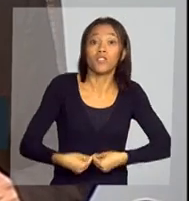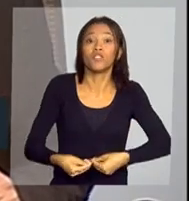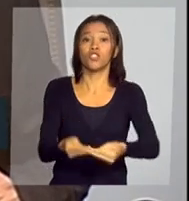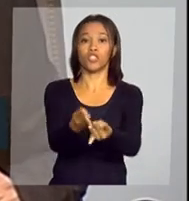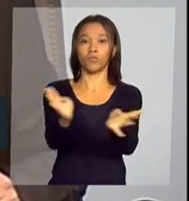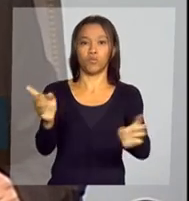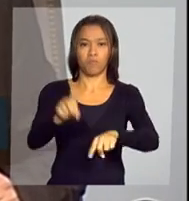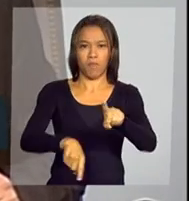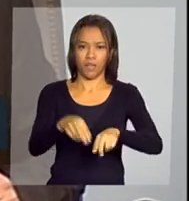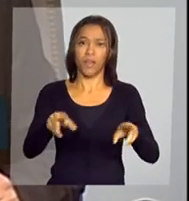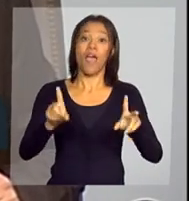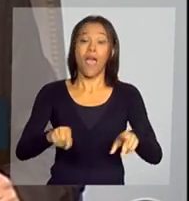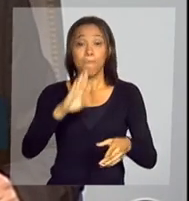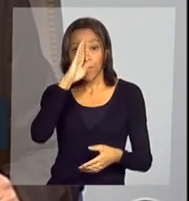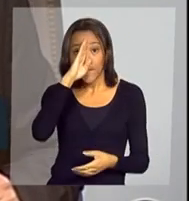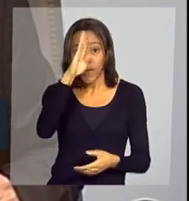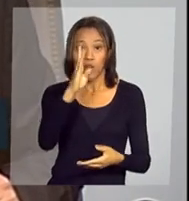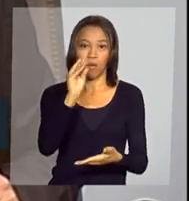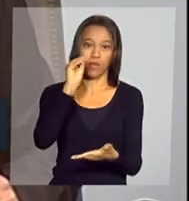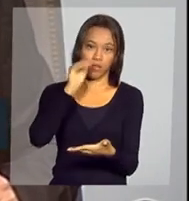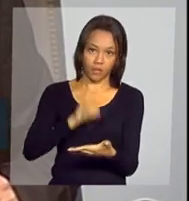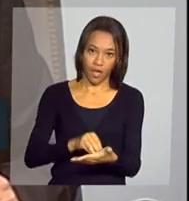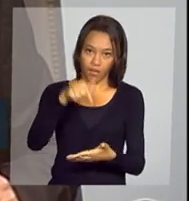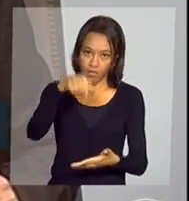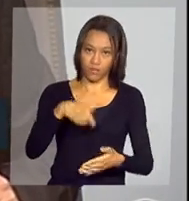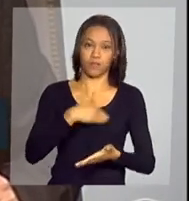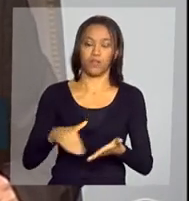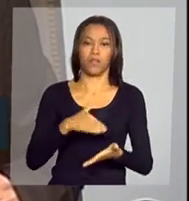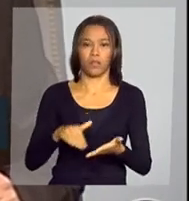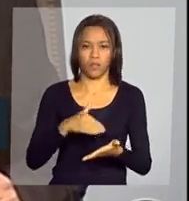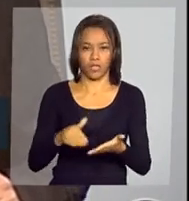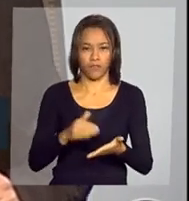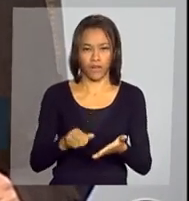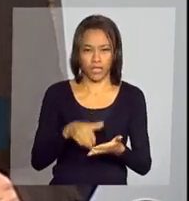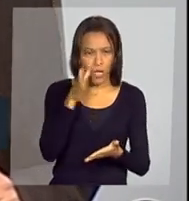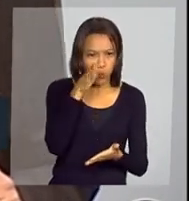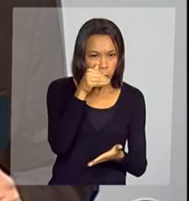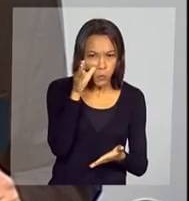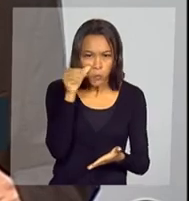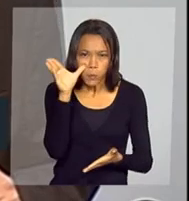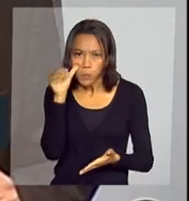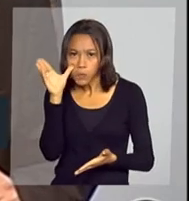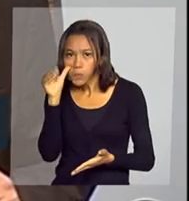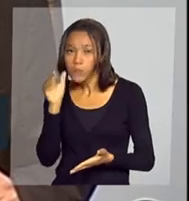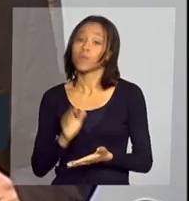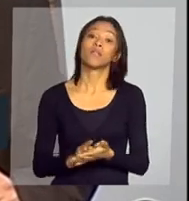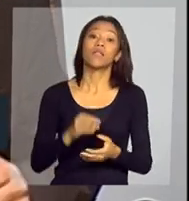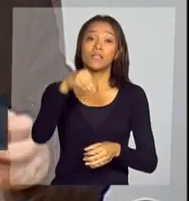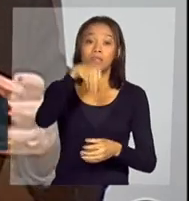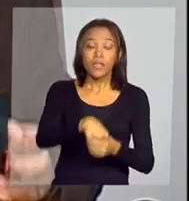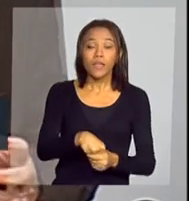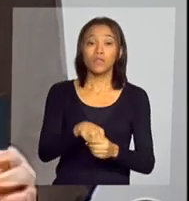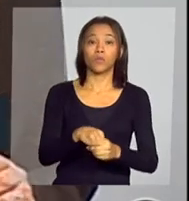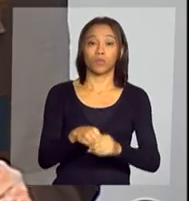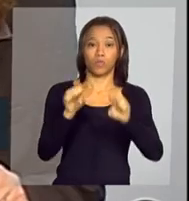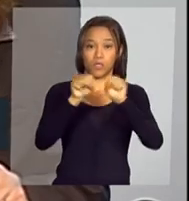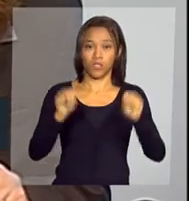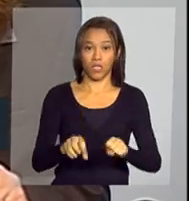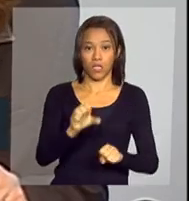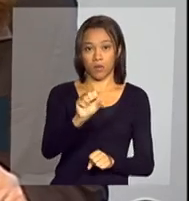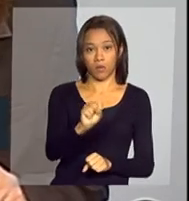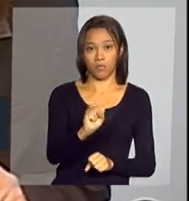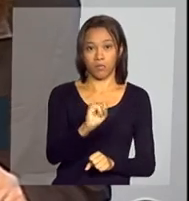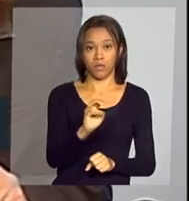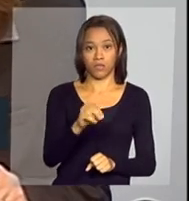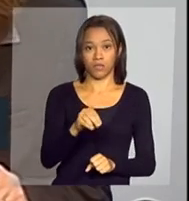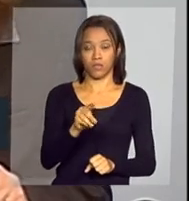Brasil será agenda prioritária dessa secretaria a senacon tem no sindec a fonte de